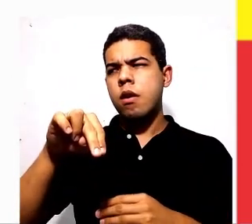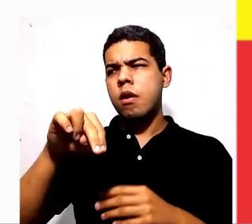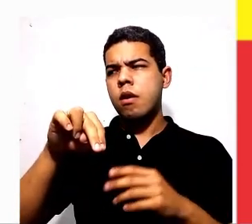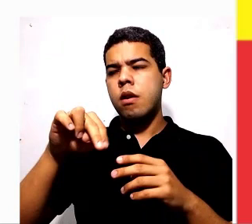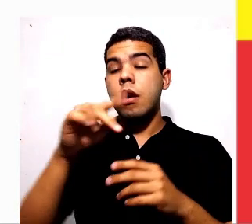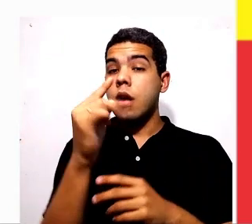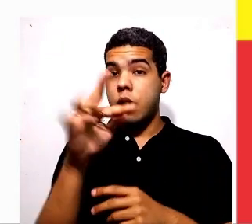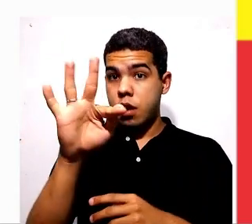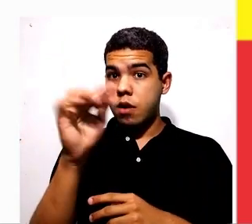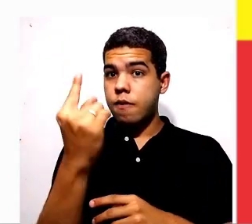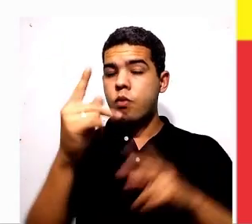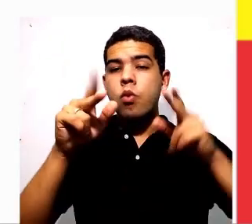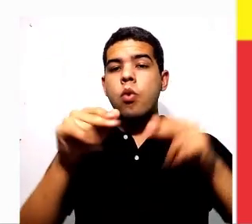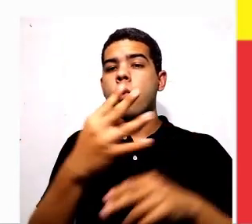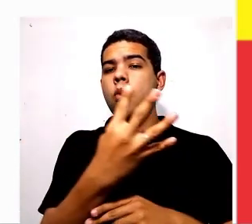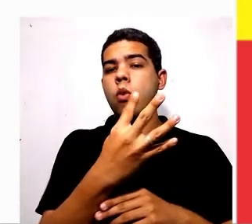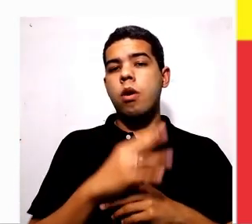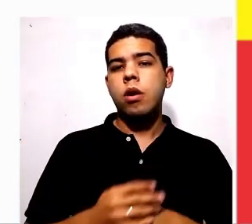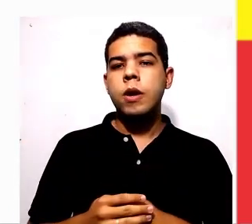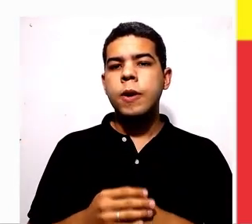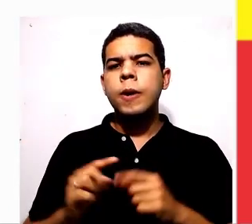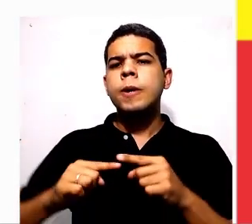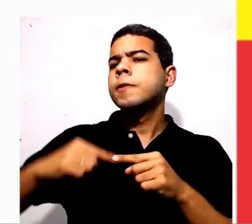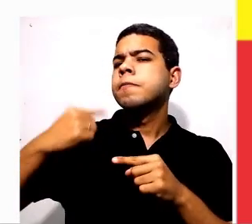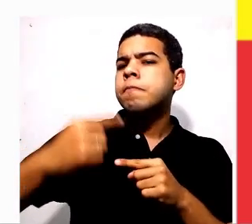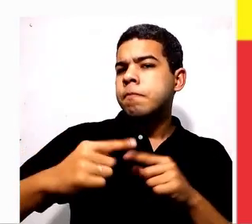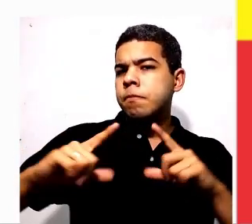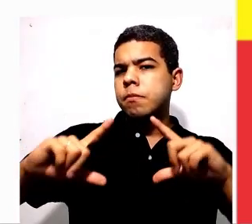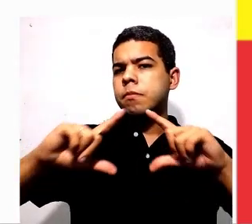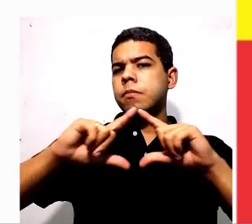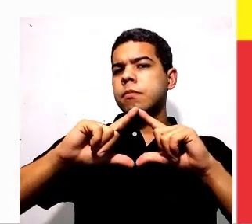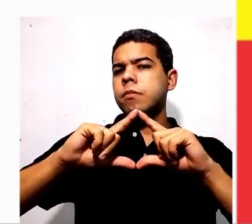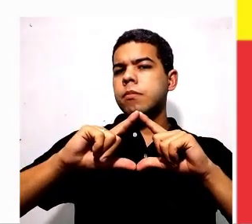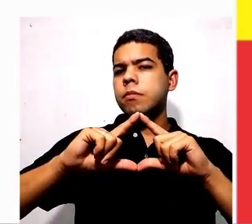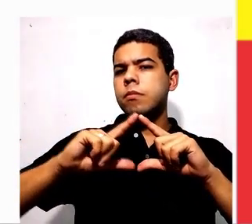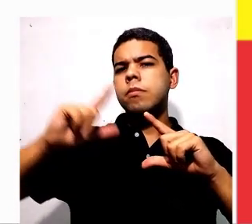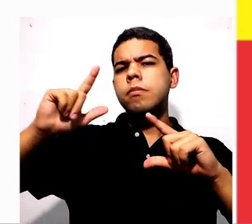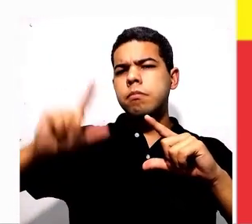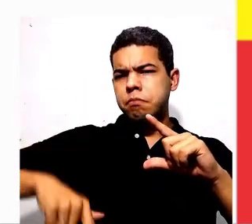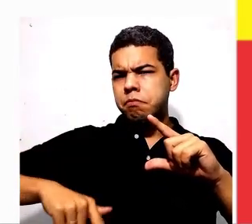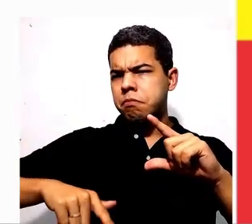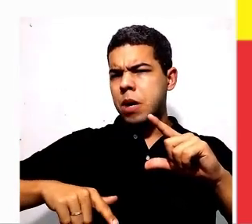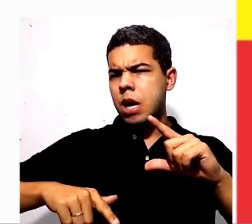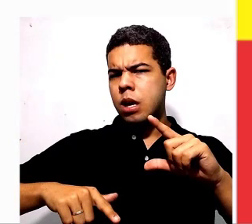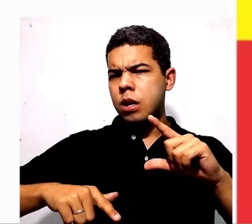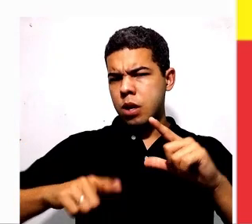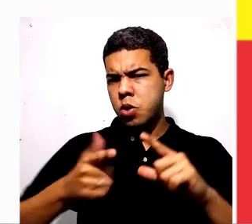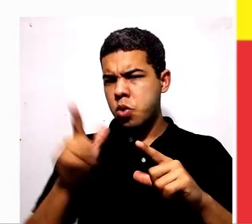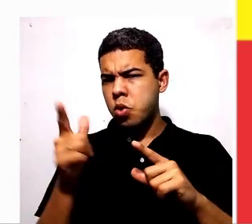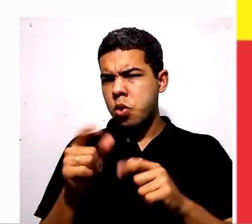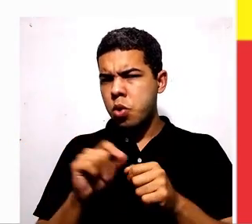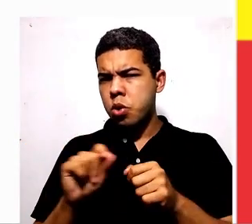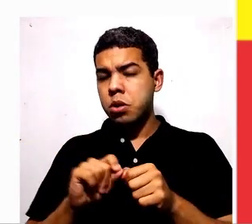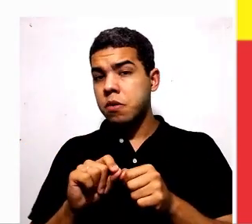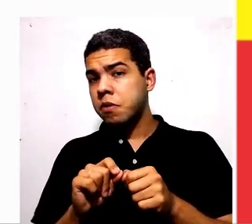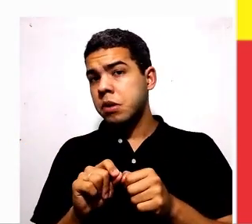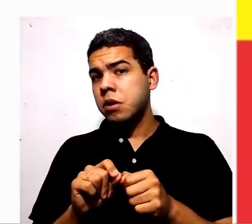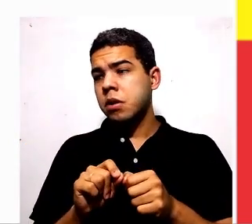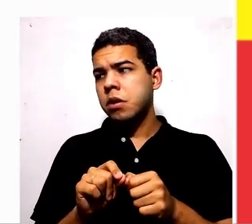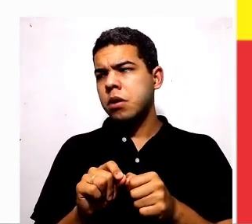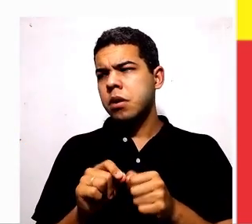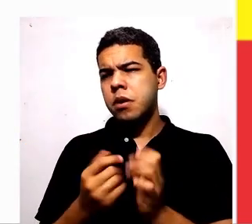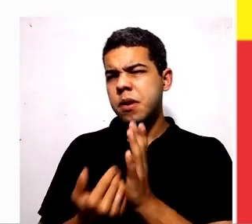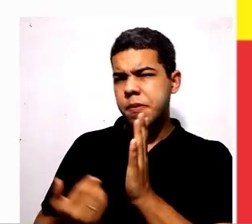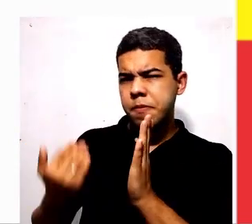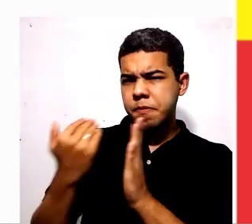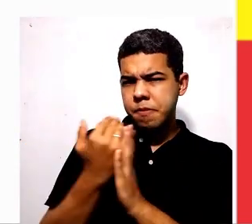Fn1, F1 é 4. Então, vai fazer o quê? O próximo passo? Construir mais uma figura. Nesse caso, a figura tem que ser